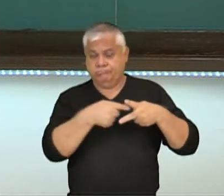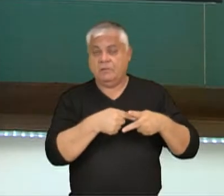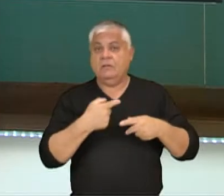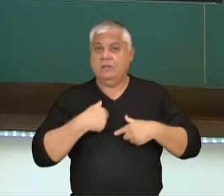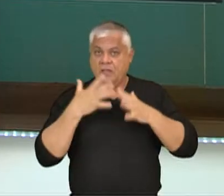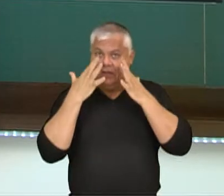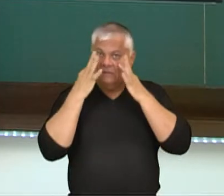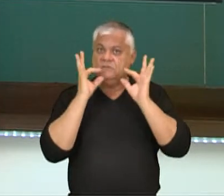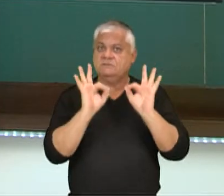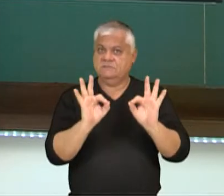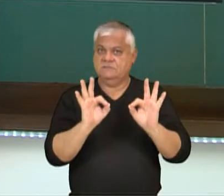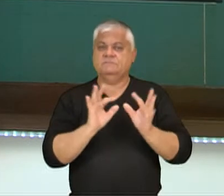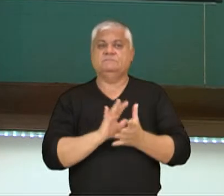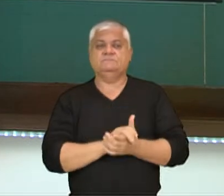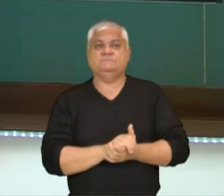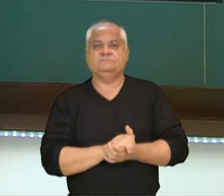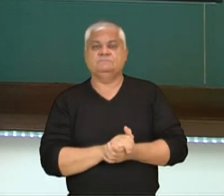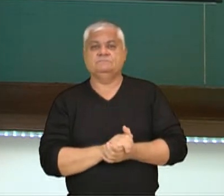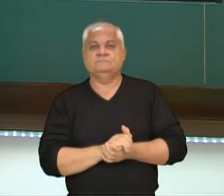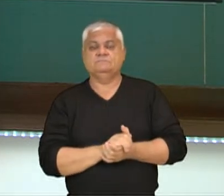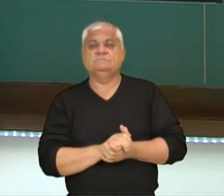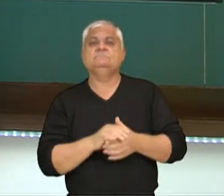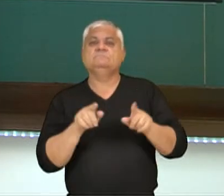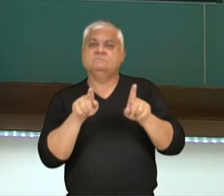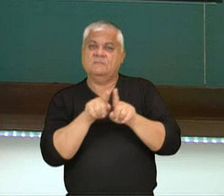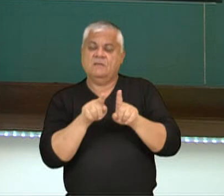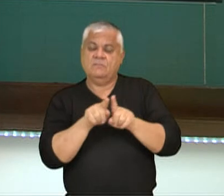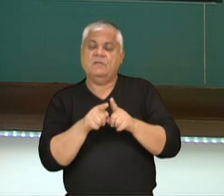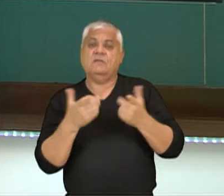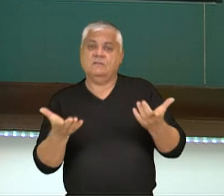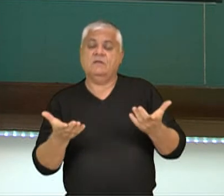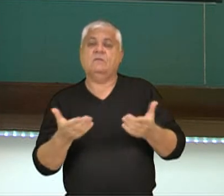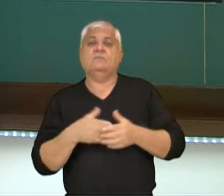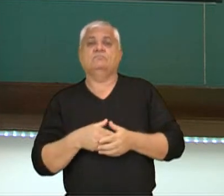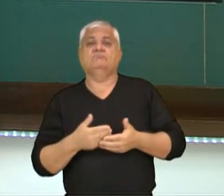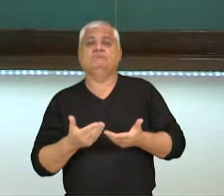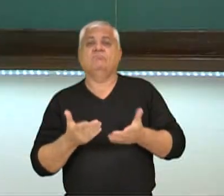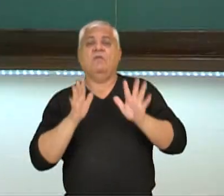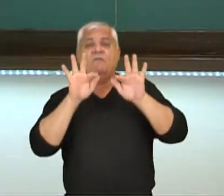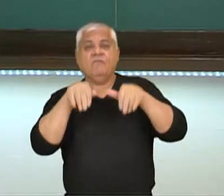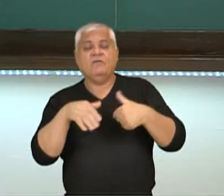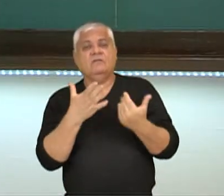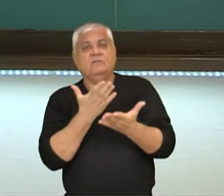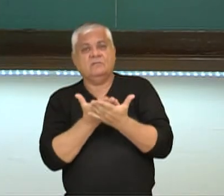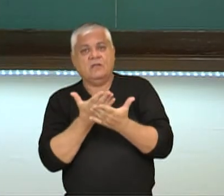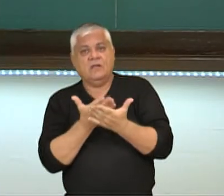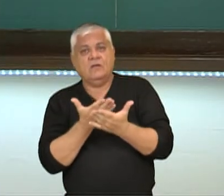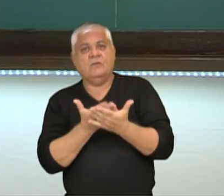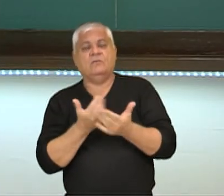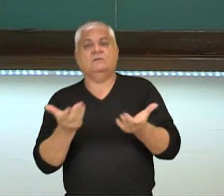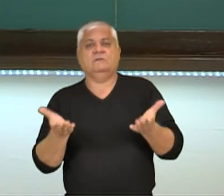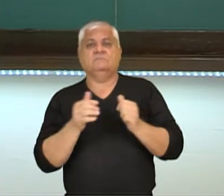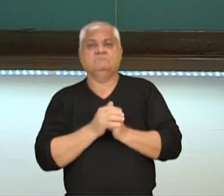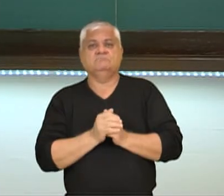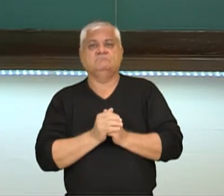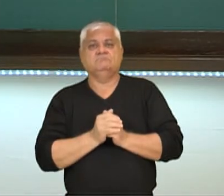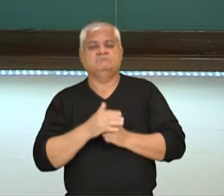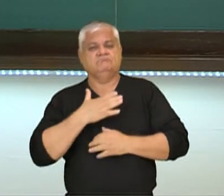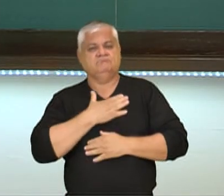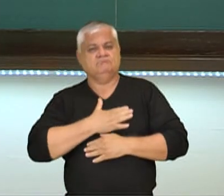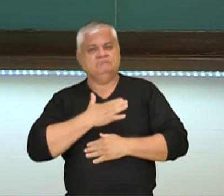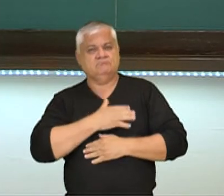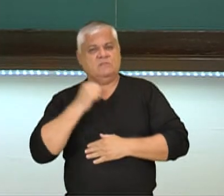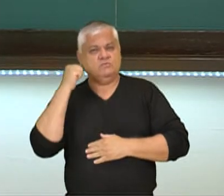ficar bem atento com isso. E é claro, né, pessoal? Então, com esse slide, nós encerramos a nossa aula. Desejo